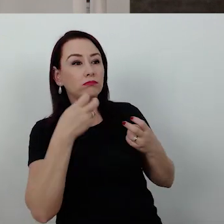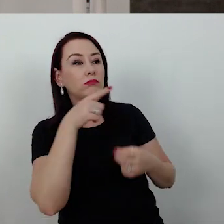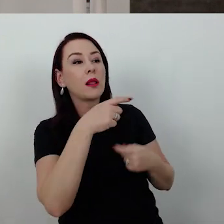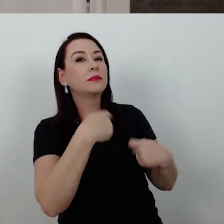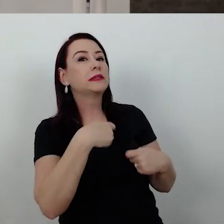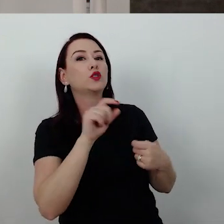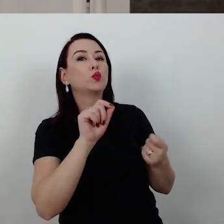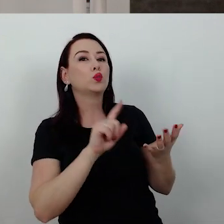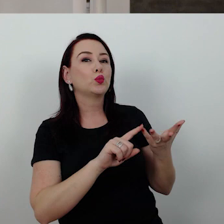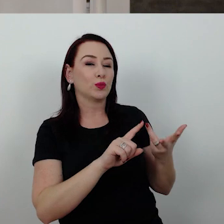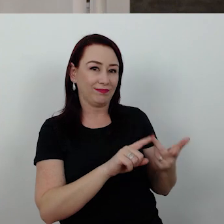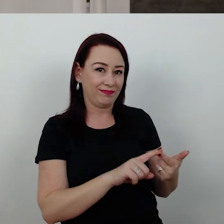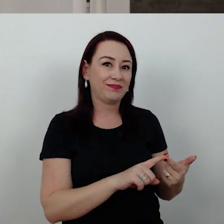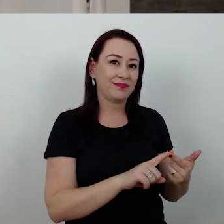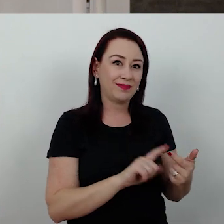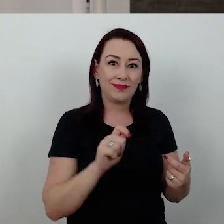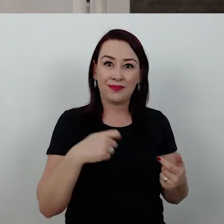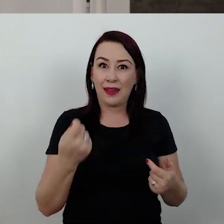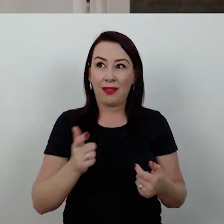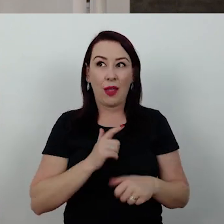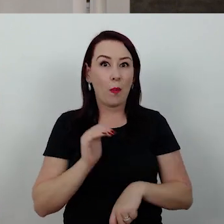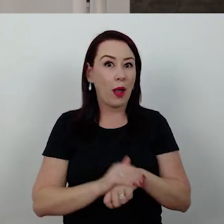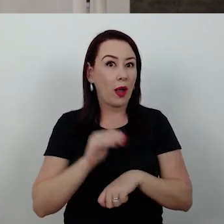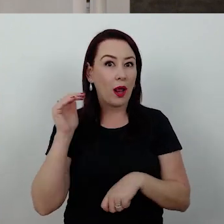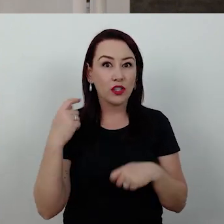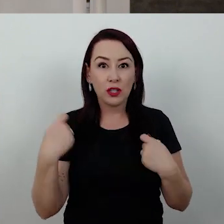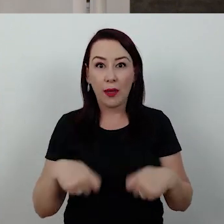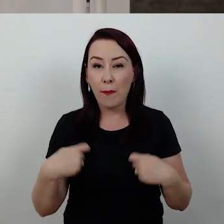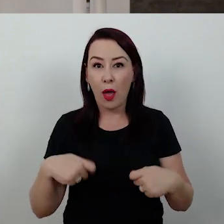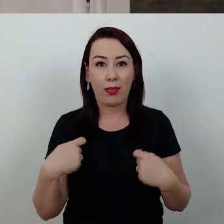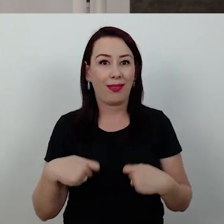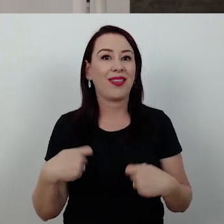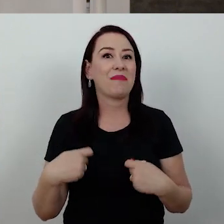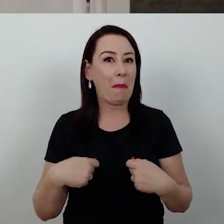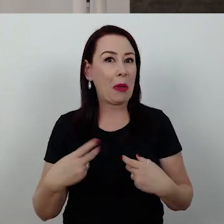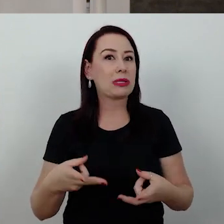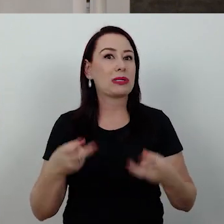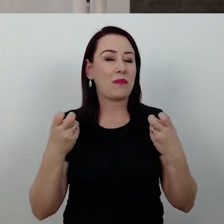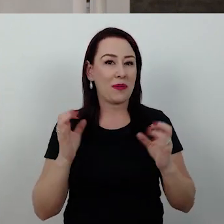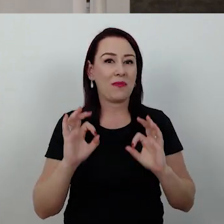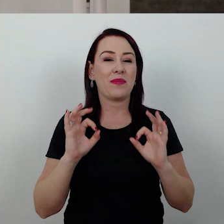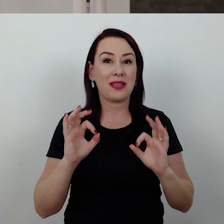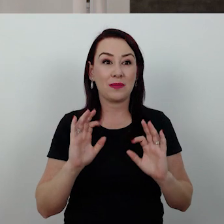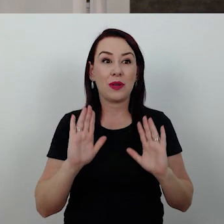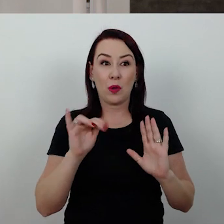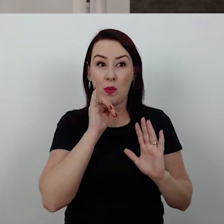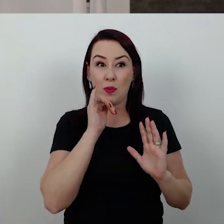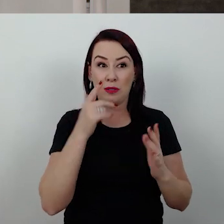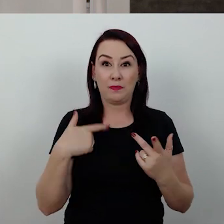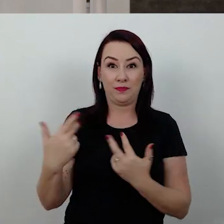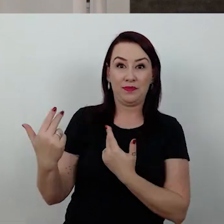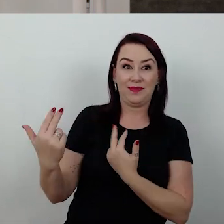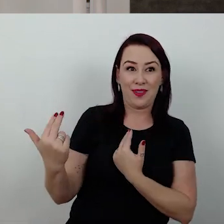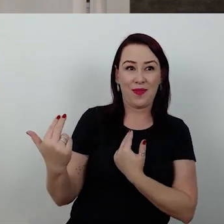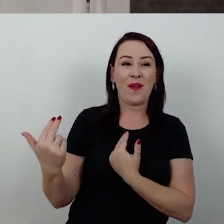entender que a gente tem realmente uma grande demanda da cidade, né? E aí a gente, assim, soltando por